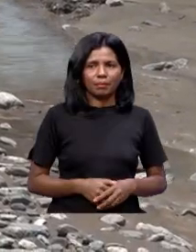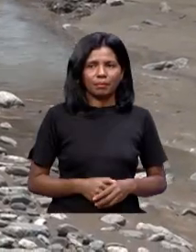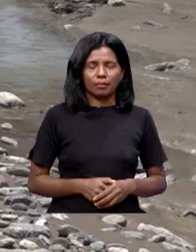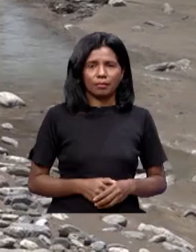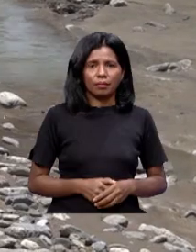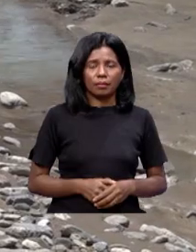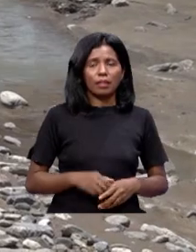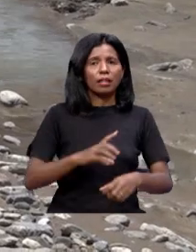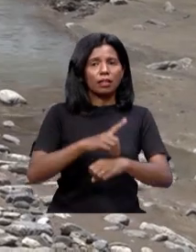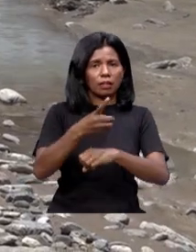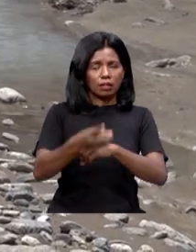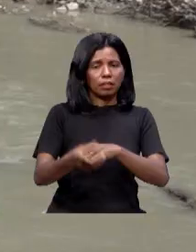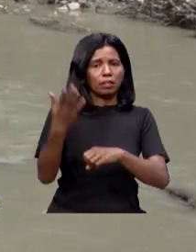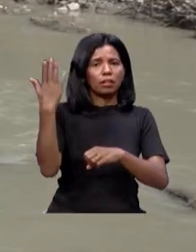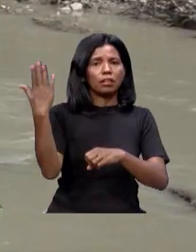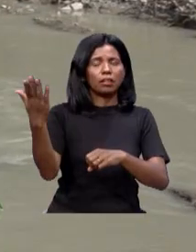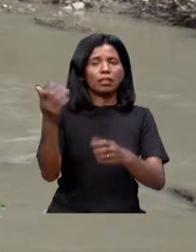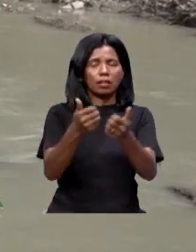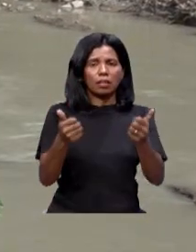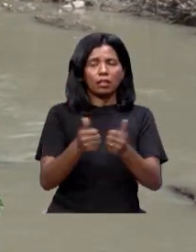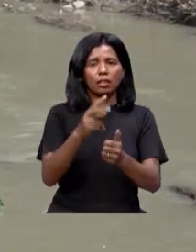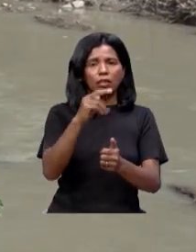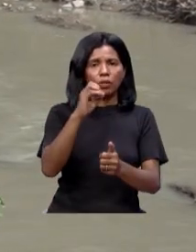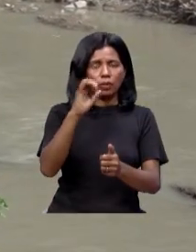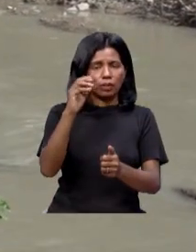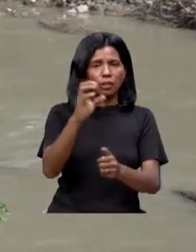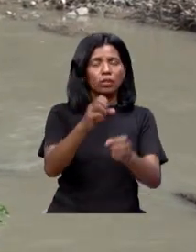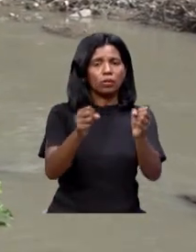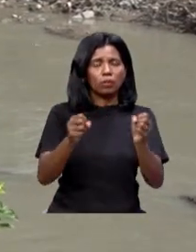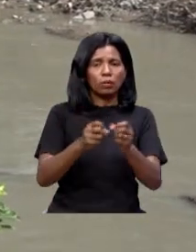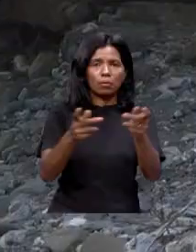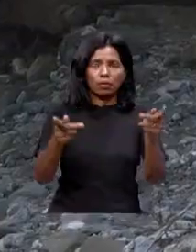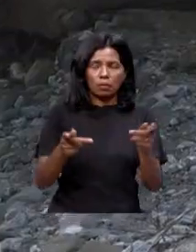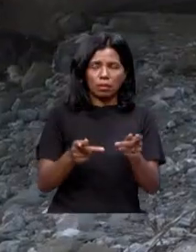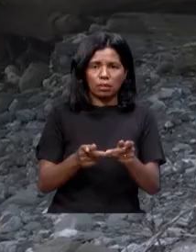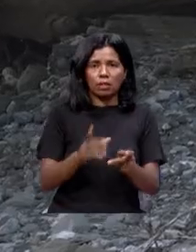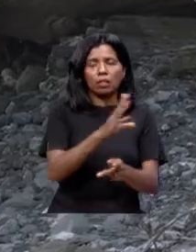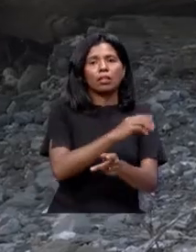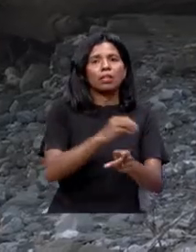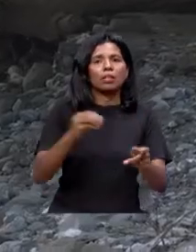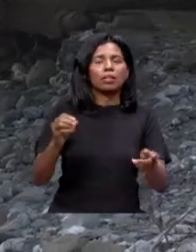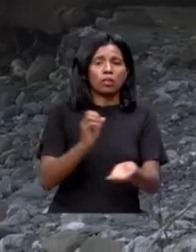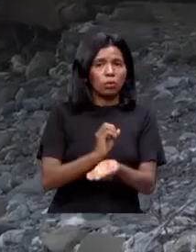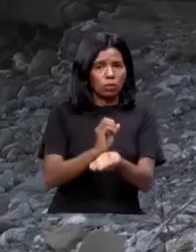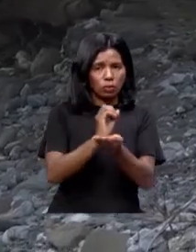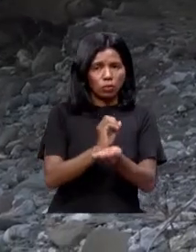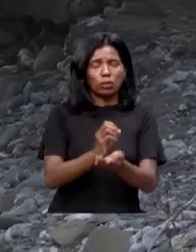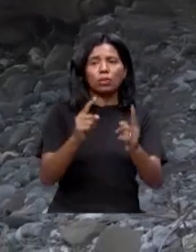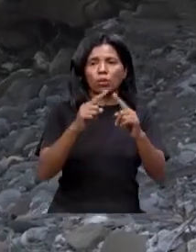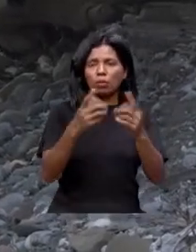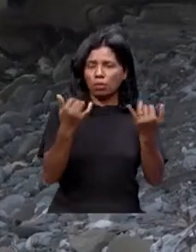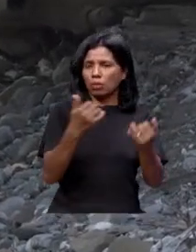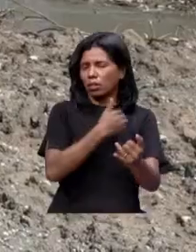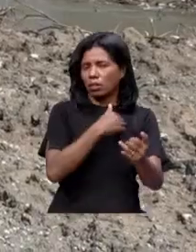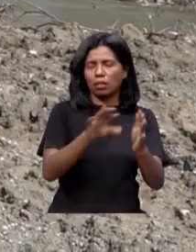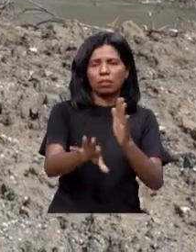Inundação na Bay Finalize acontece e aldeia Noininen, Sucucunha, posto administrativo Panta Macassar, Torres Né, se dá o que retan